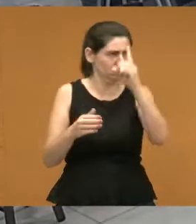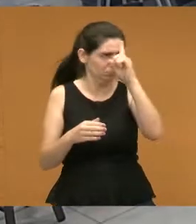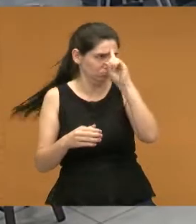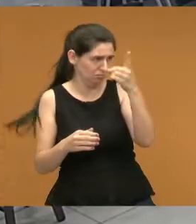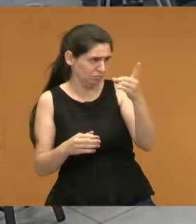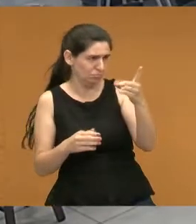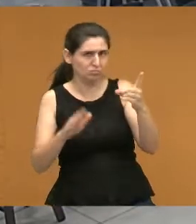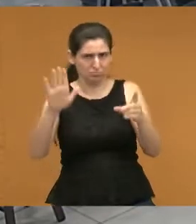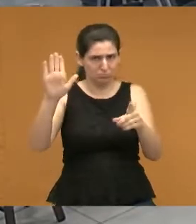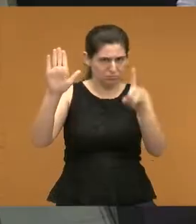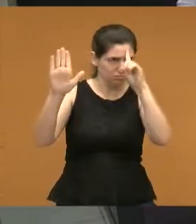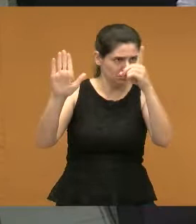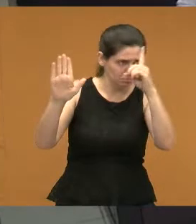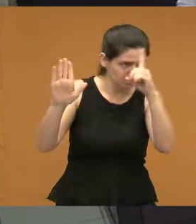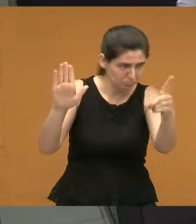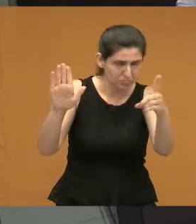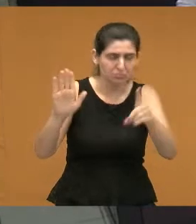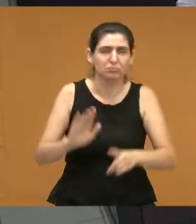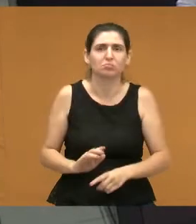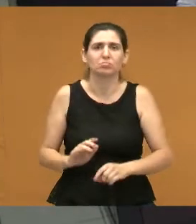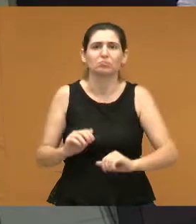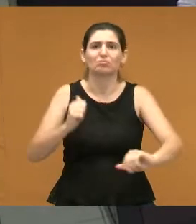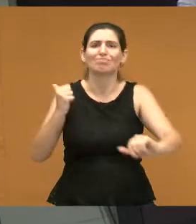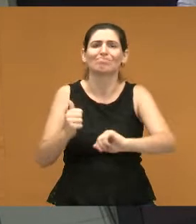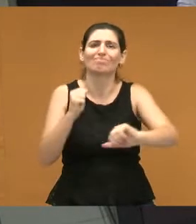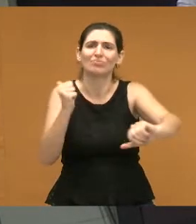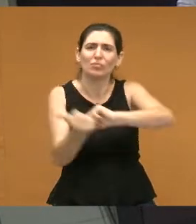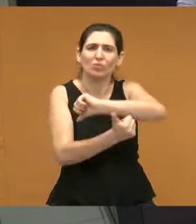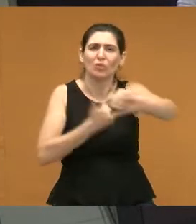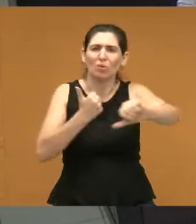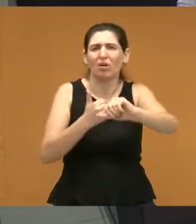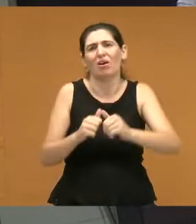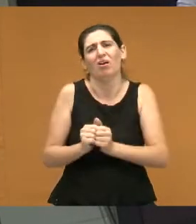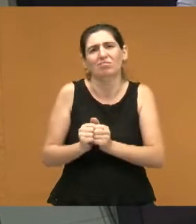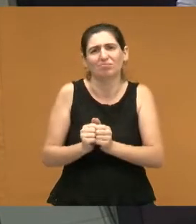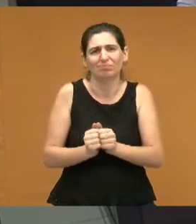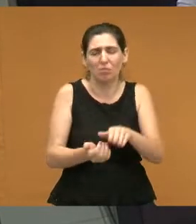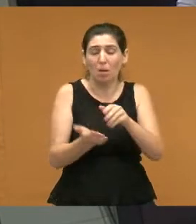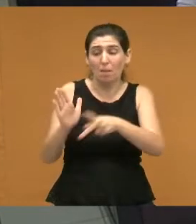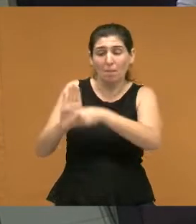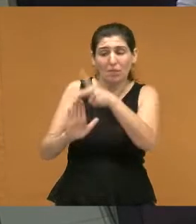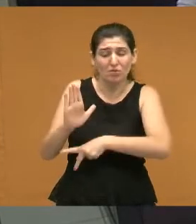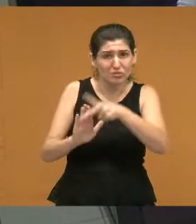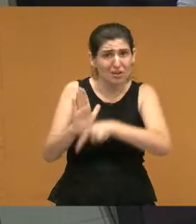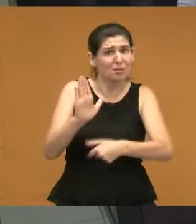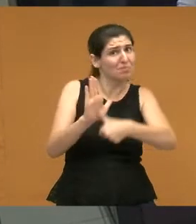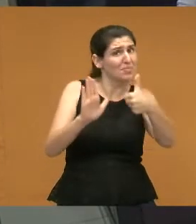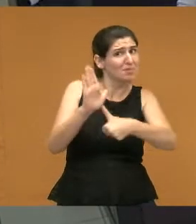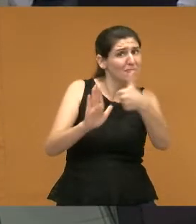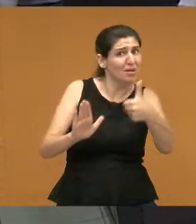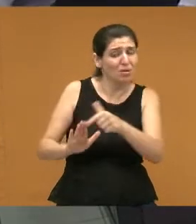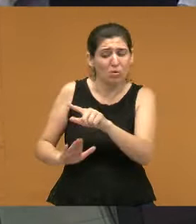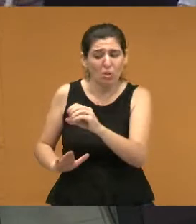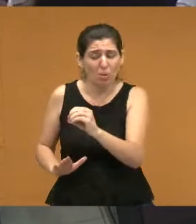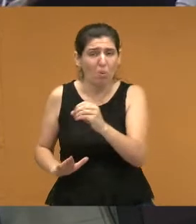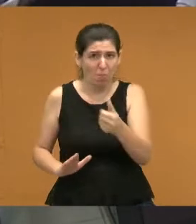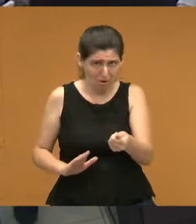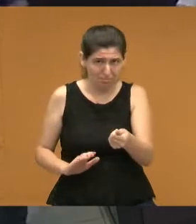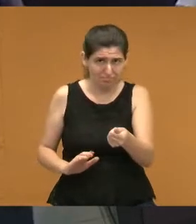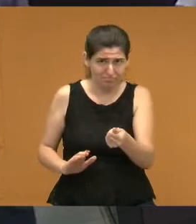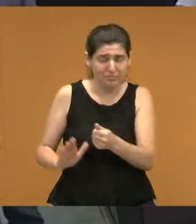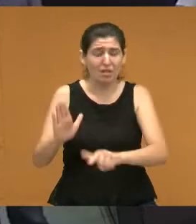aqui. Eu ia pedir a inversão da ordem dos projetos, por a gente votar a LOA primeiro, porque se a gente